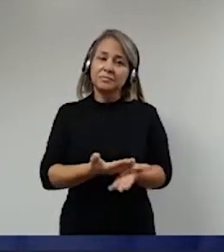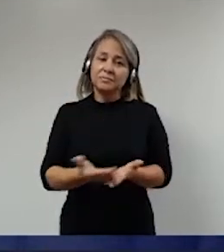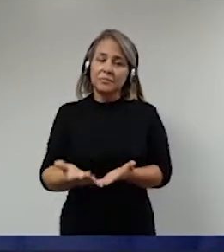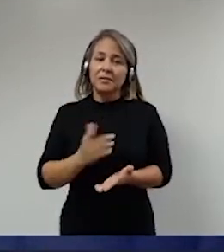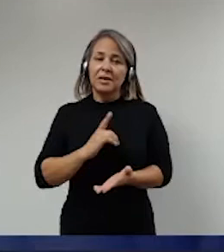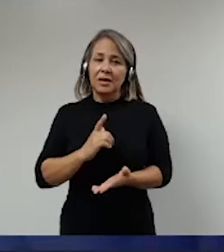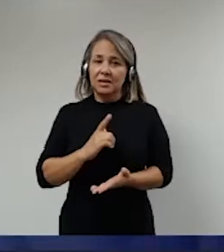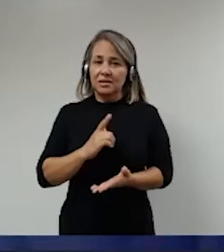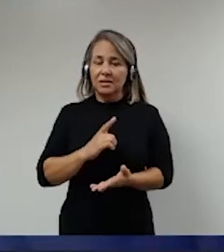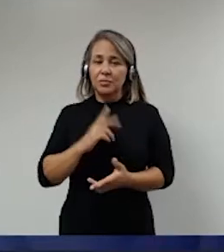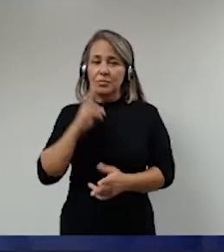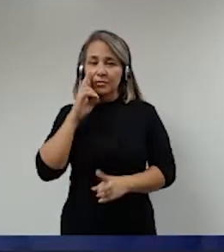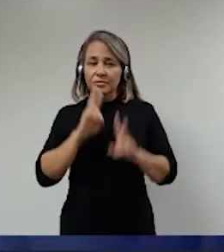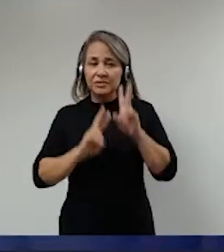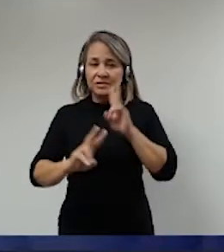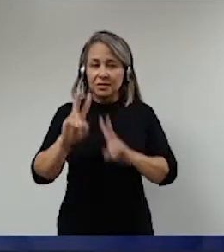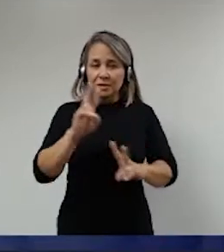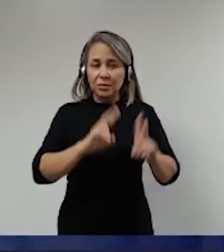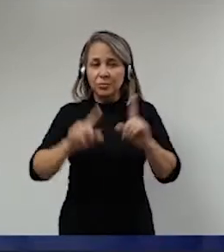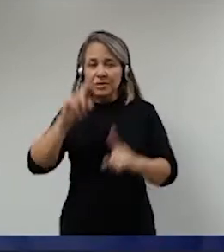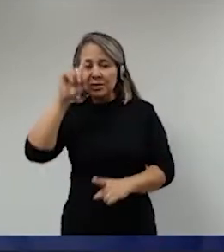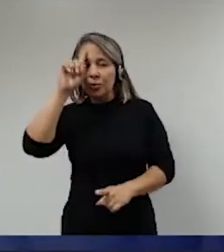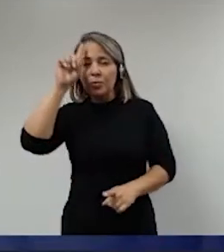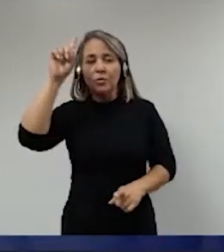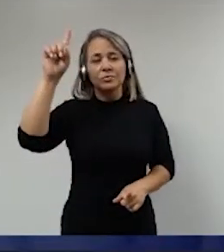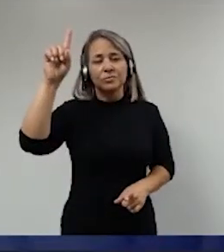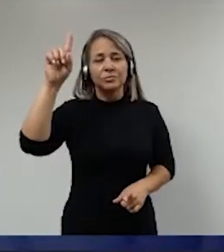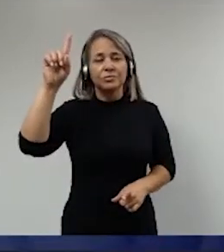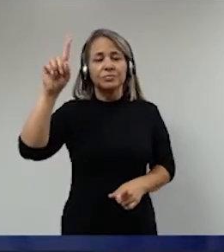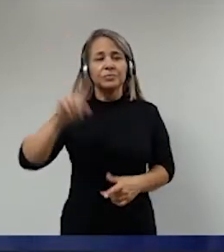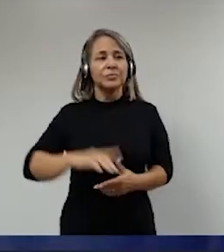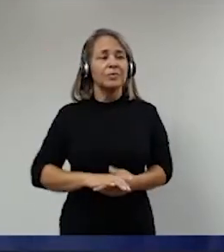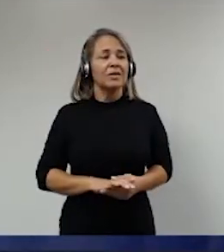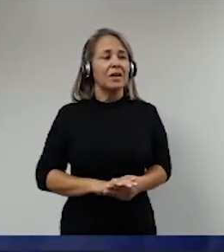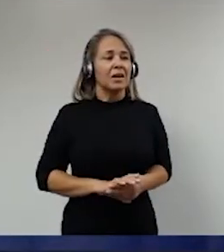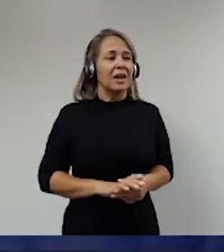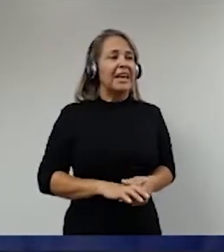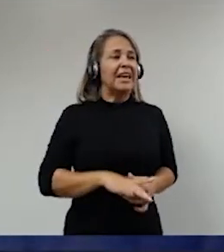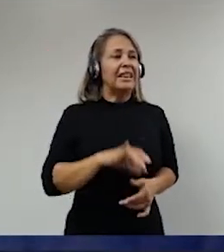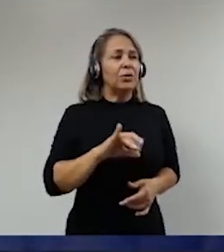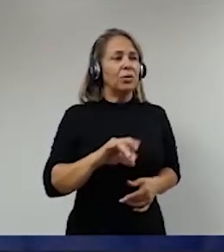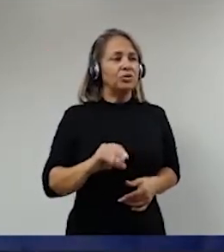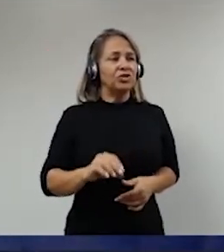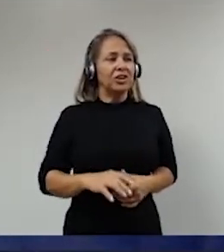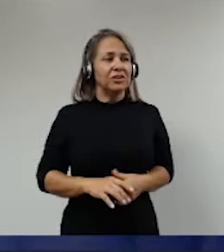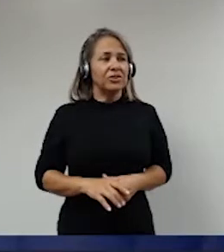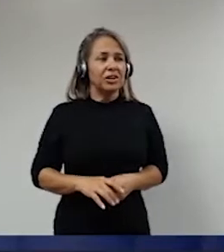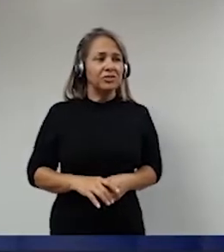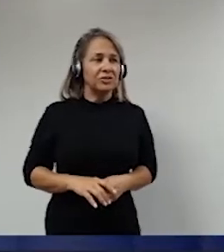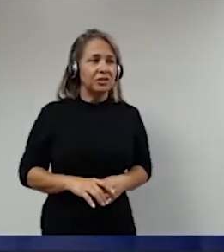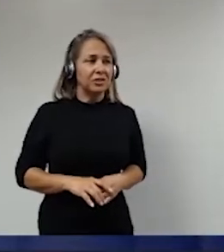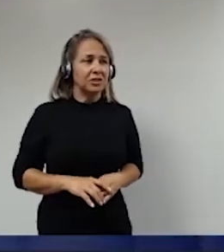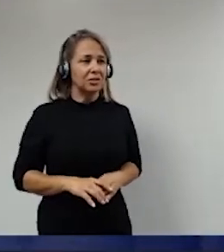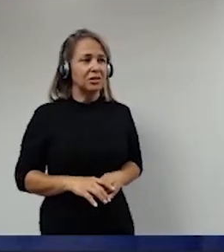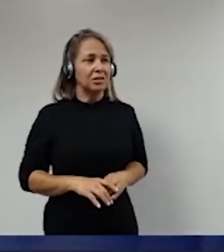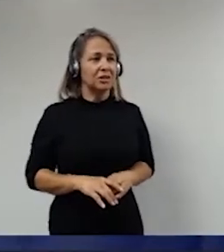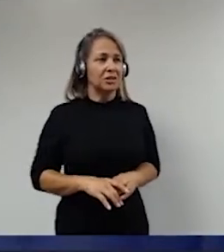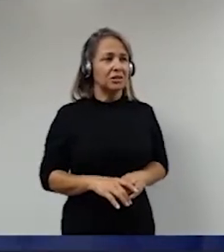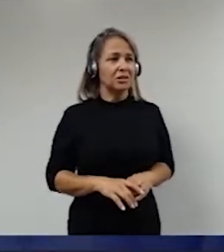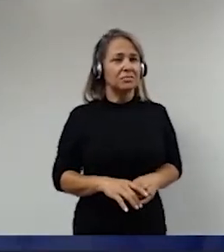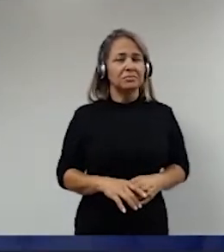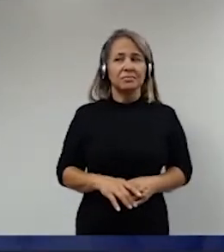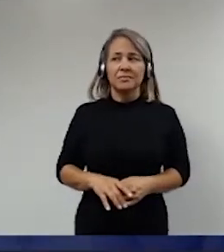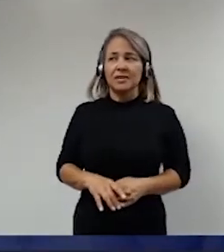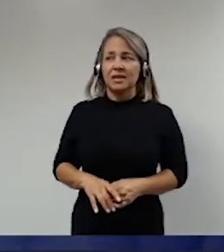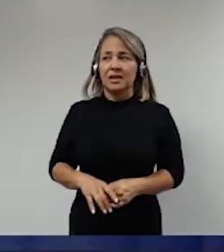também por um viés ideológico, né, de encarar que o meio artístico seria